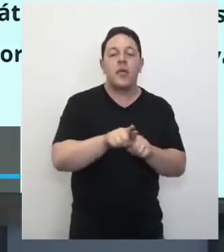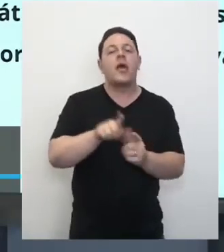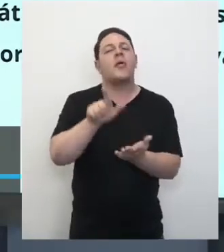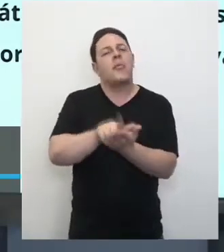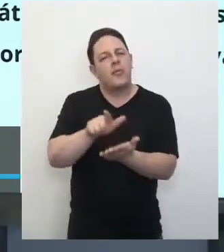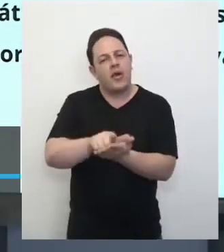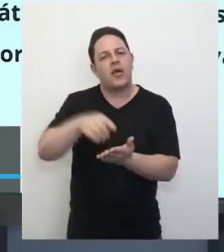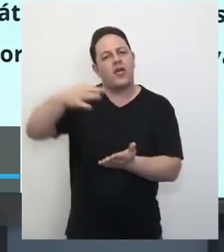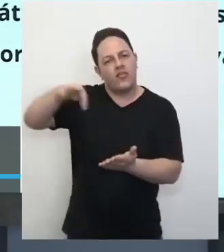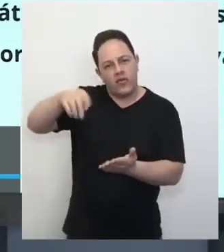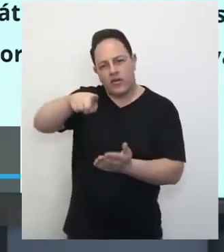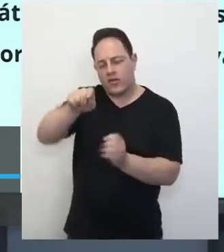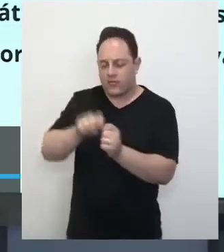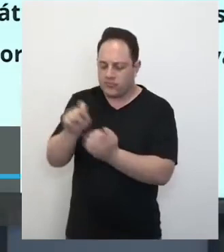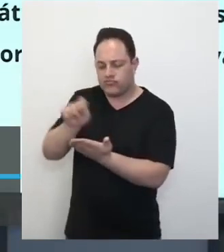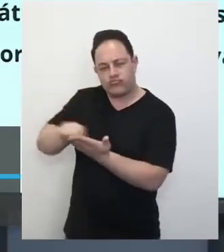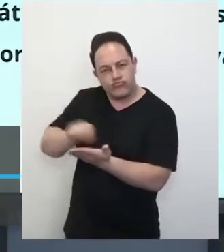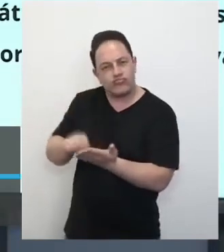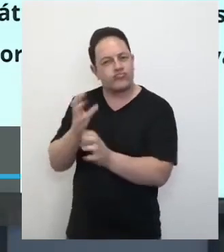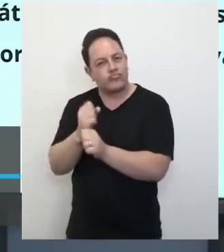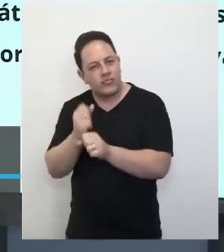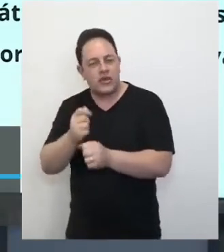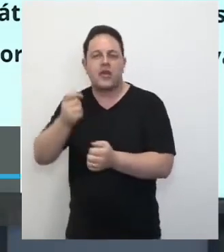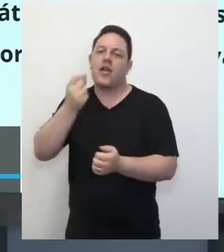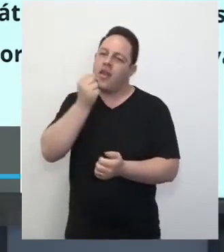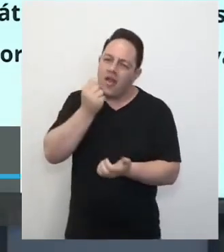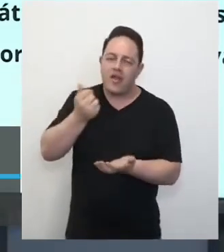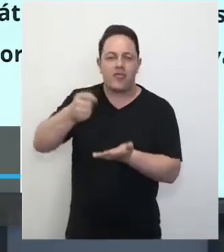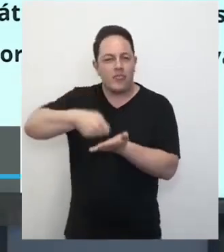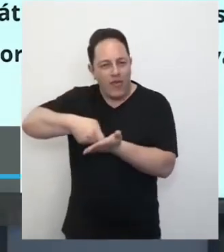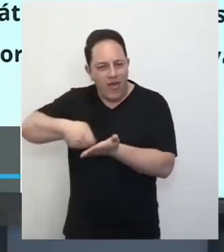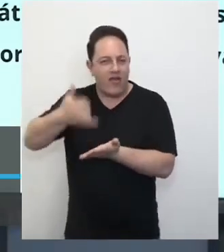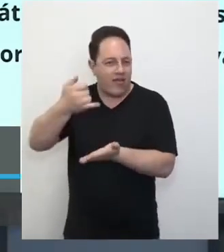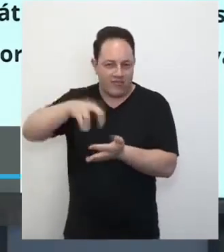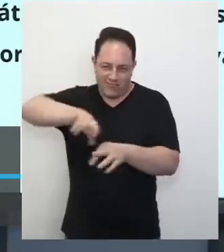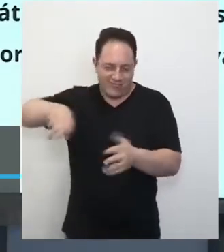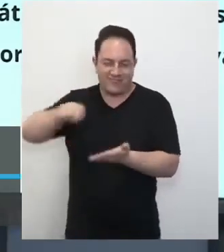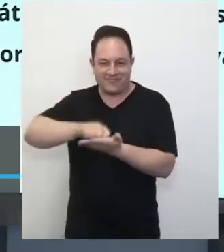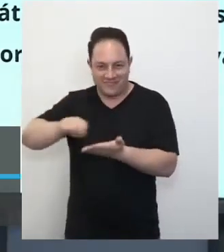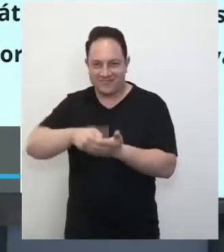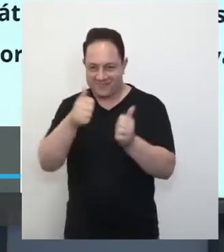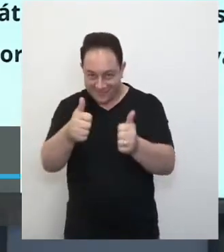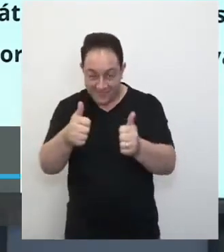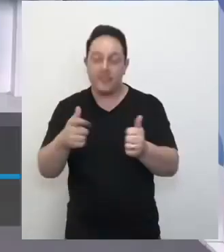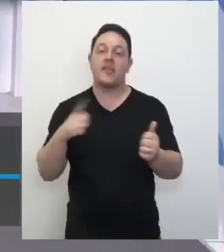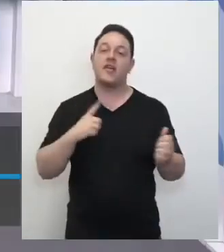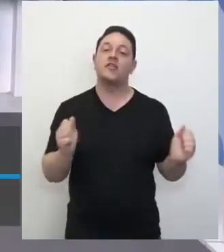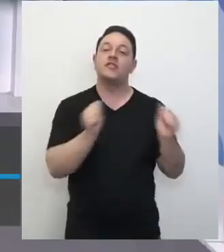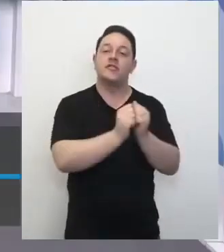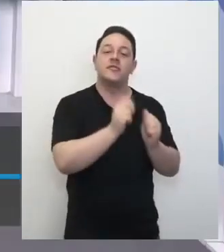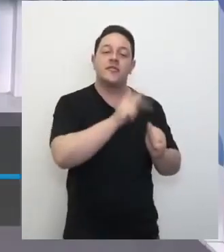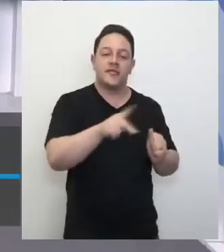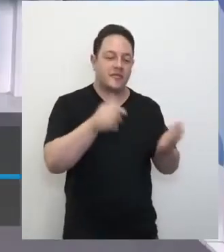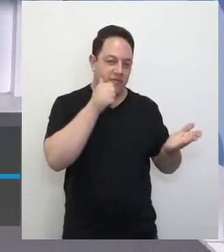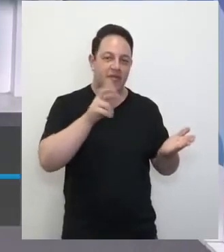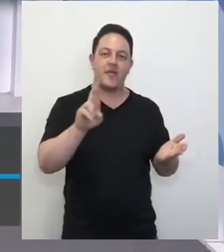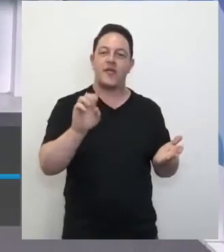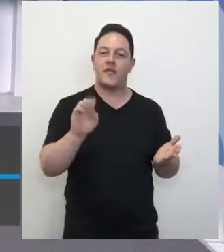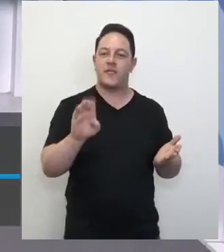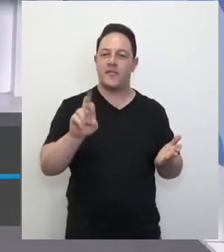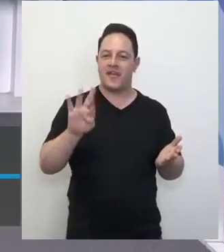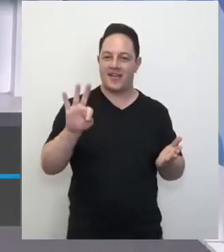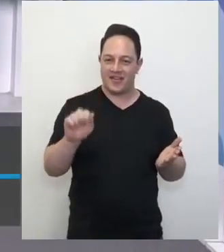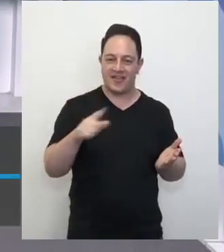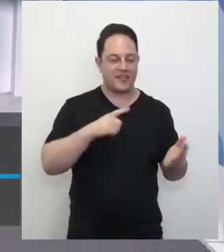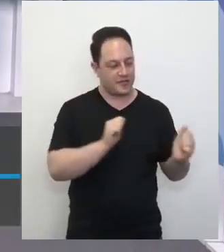aparelho também folhas para anotações continhas lápis borracha caneta ok muito bem quanto com a presença da professora Roberta para me ajudar